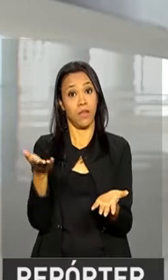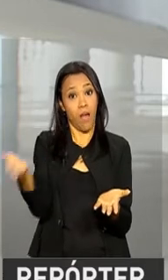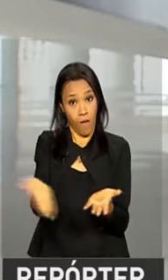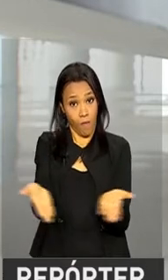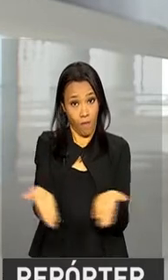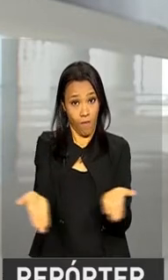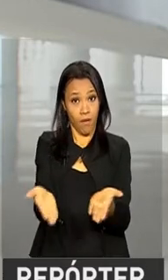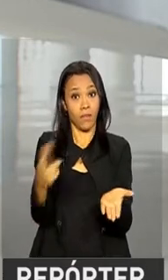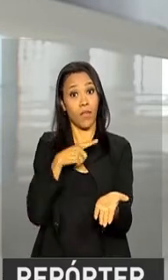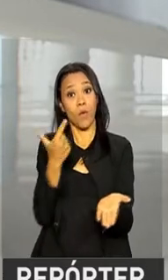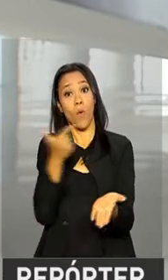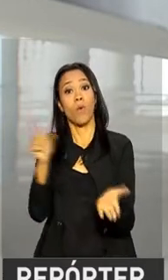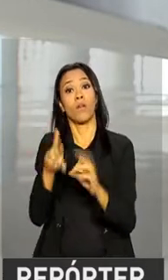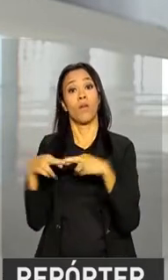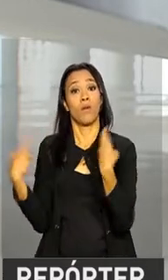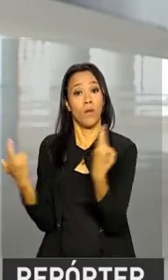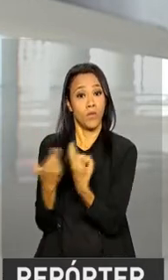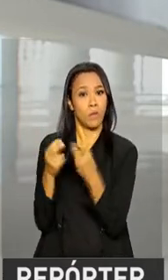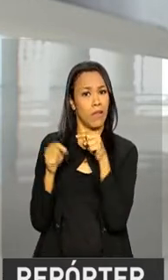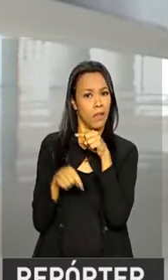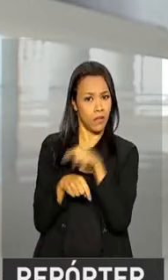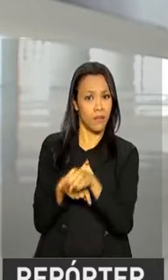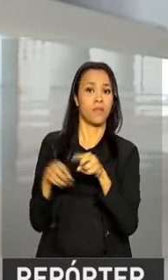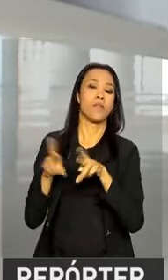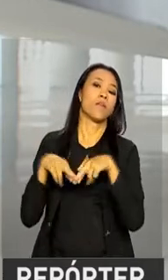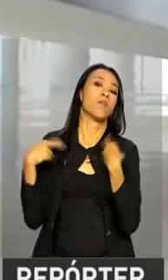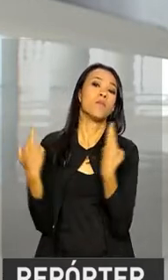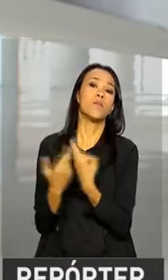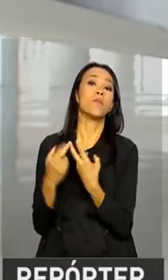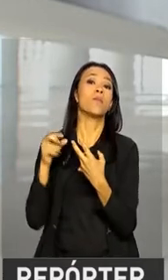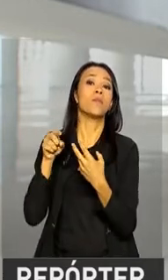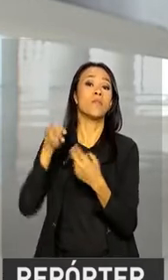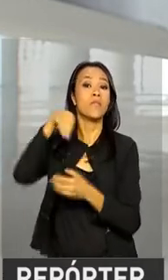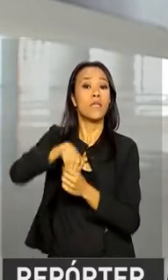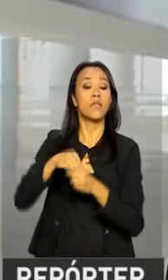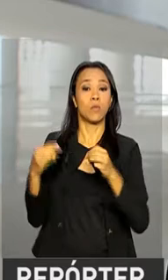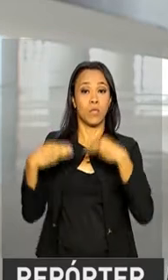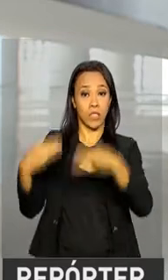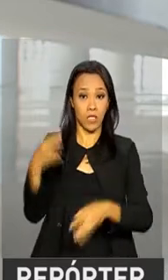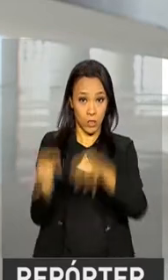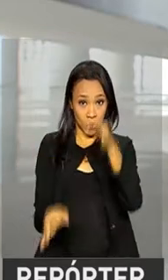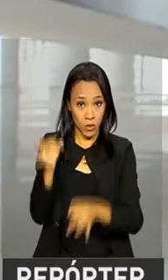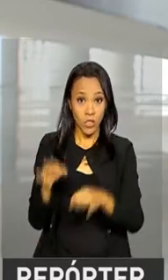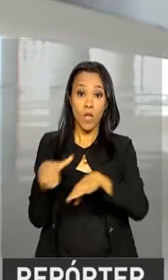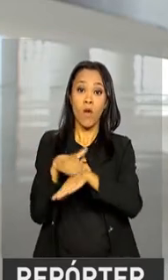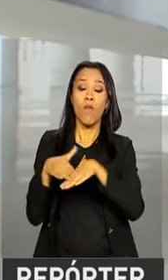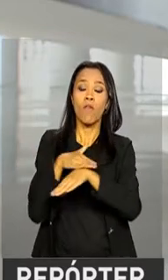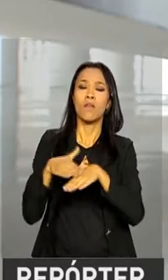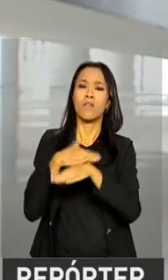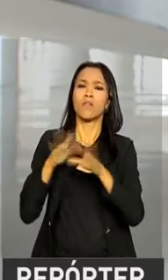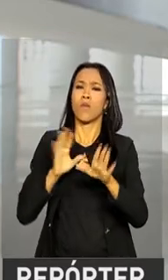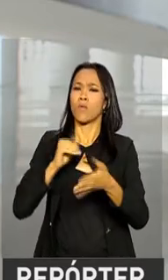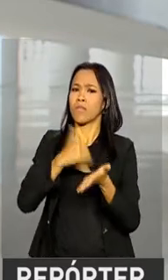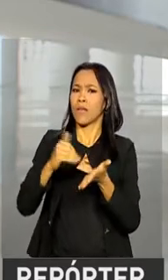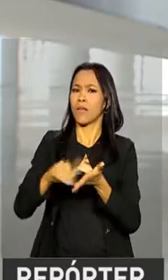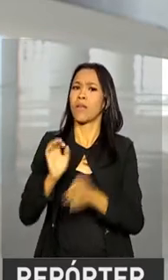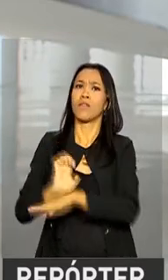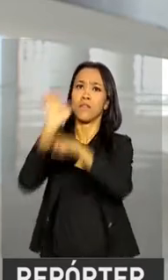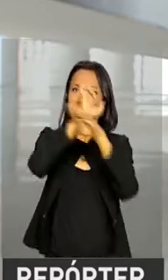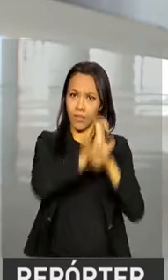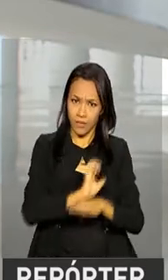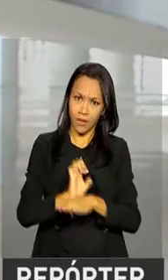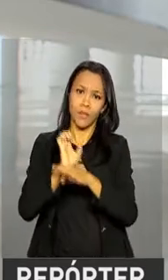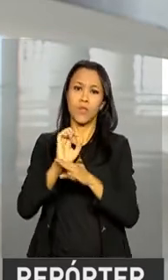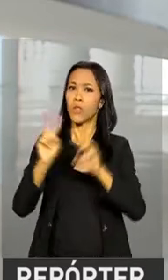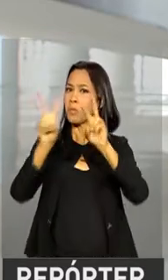participa de uma outra reunião lá no ministério da justiça ele conversa com os secretários de segurança pública dos estados sobre a situação